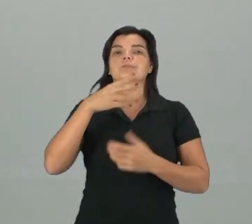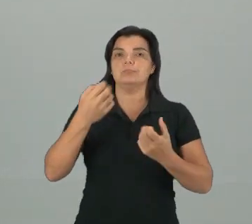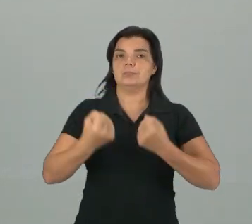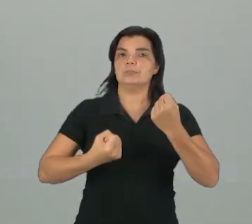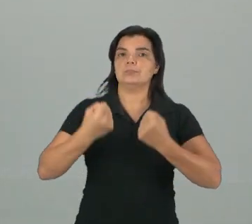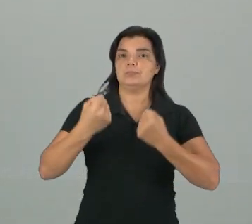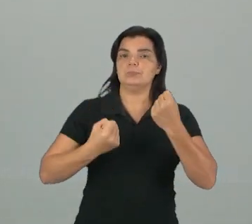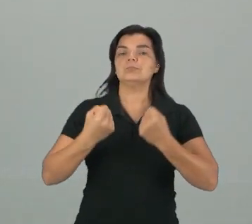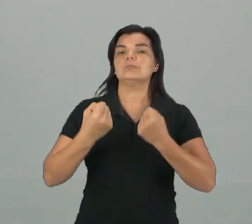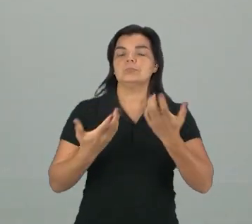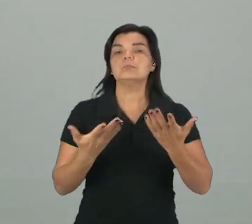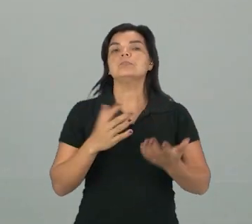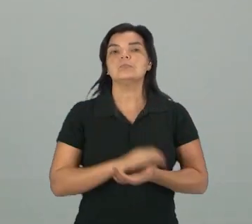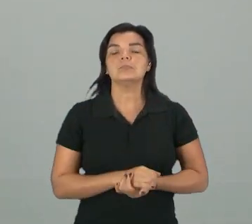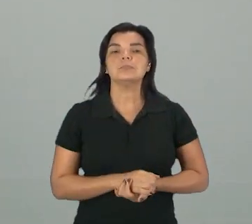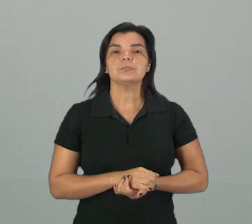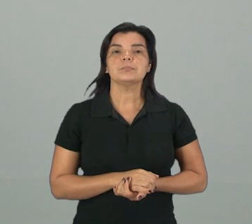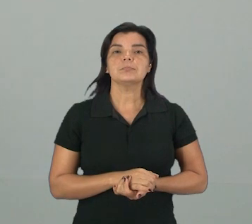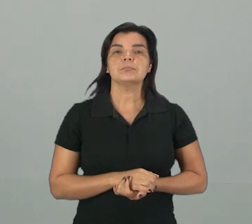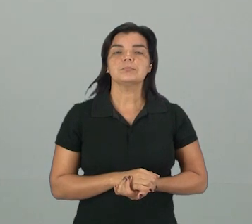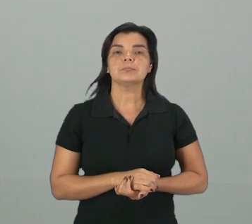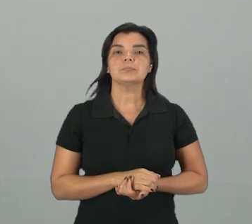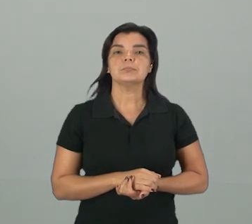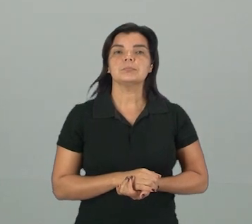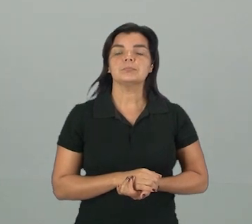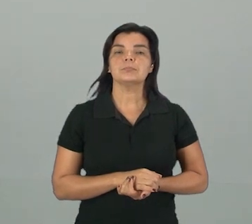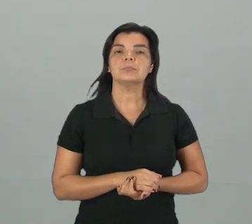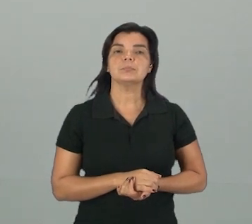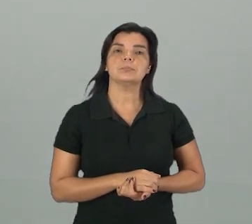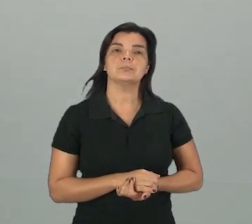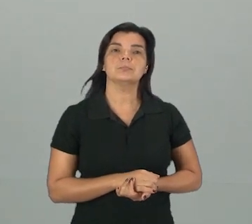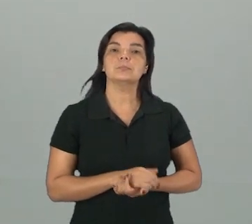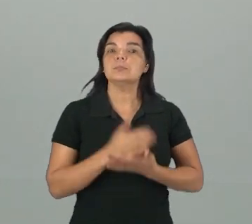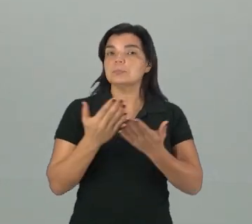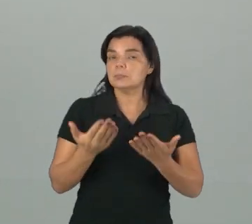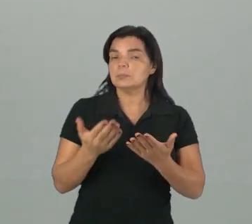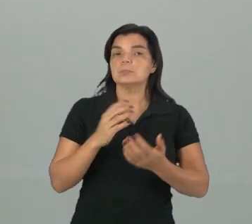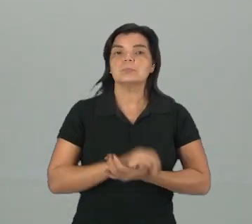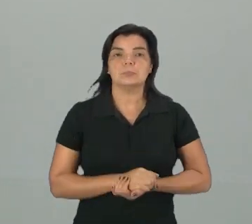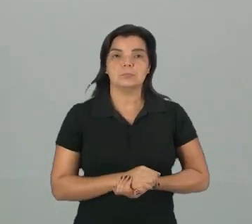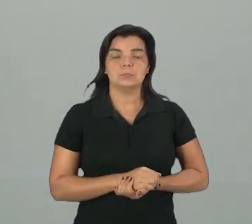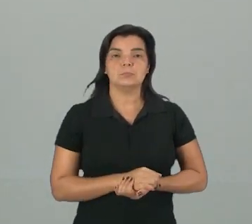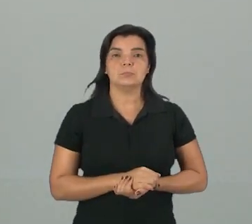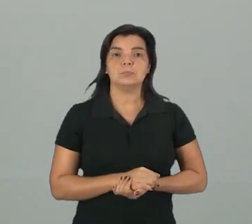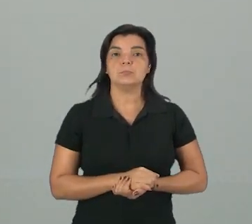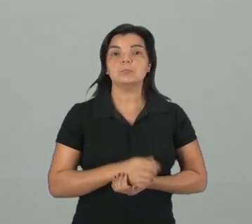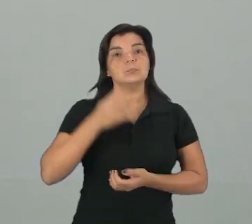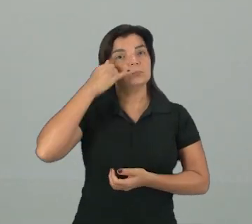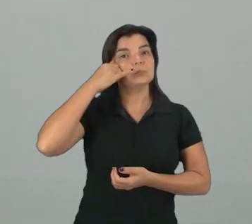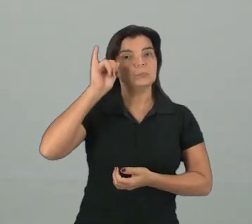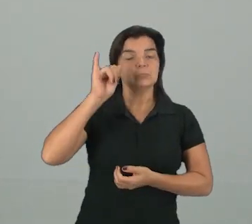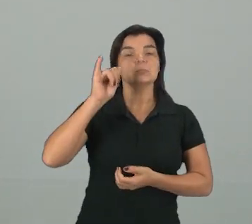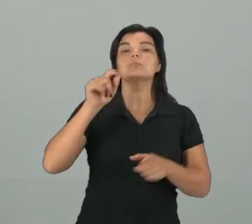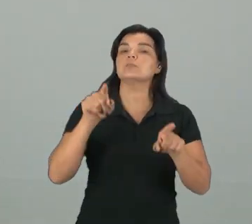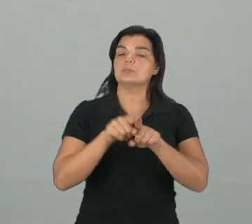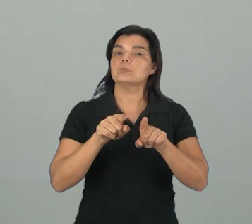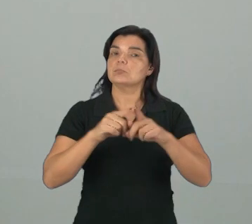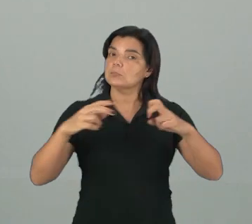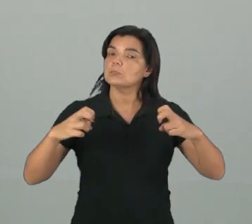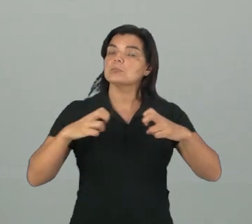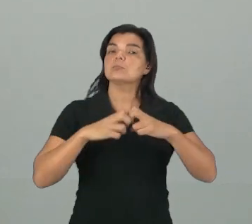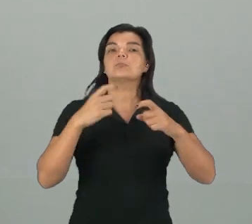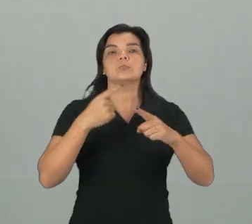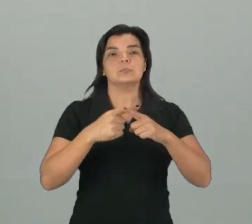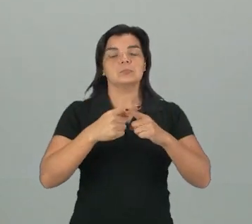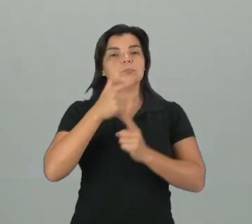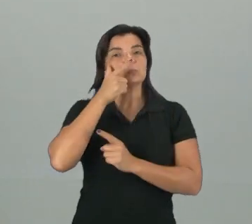era no seu transitar, na sua locomoção. E assim ele não evita, né? Evita-se os acidentes